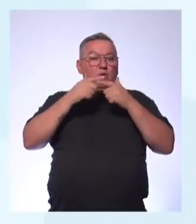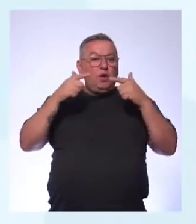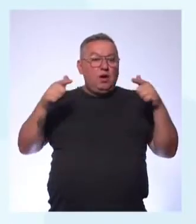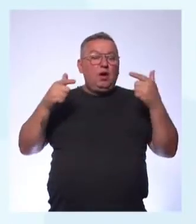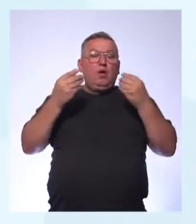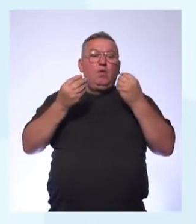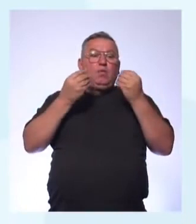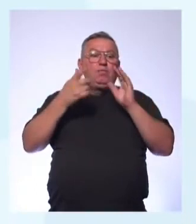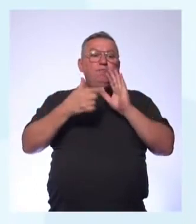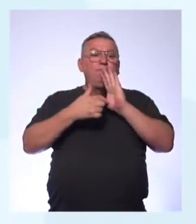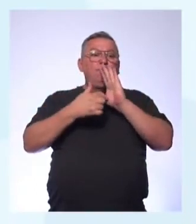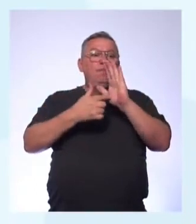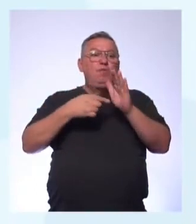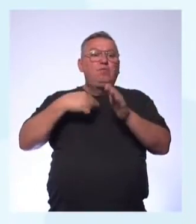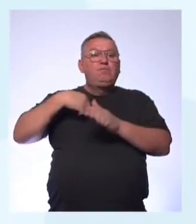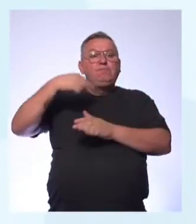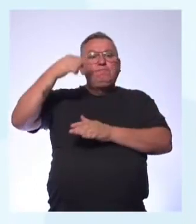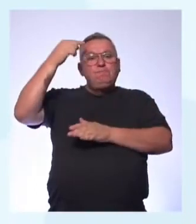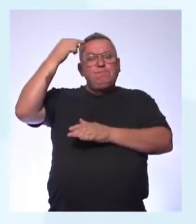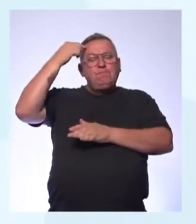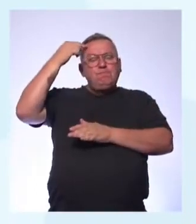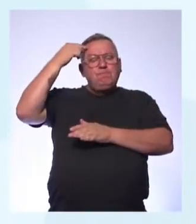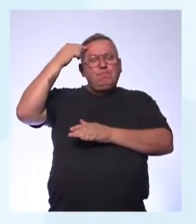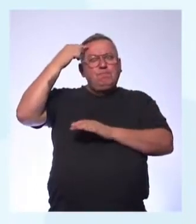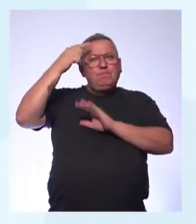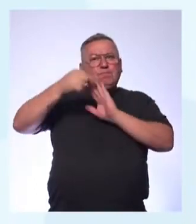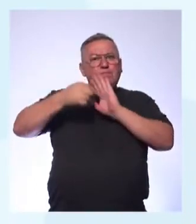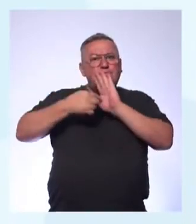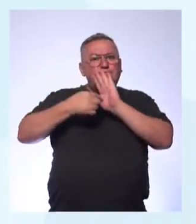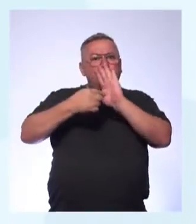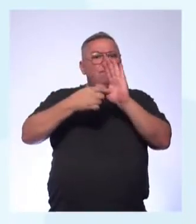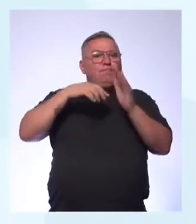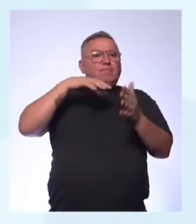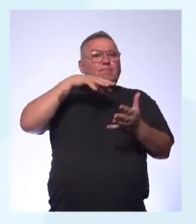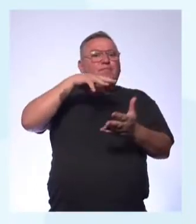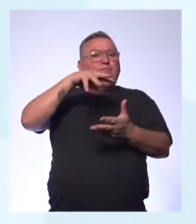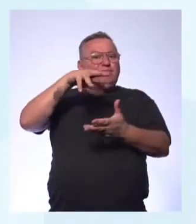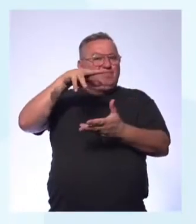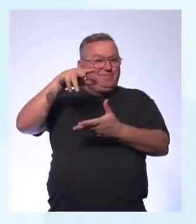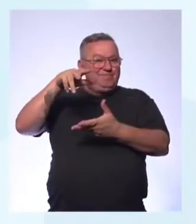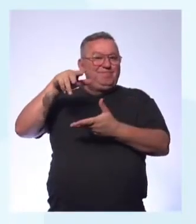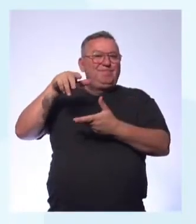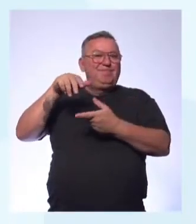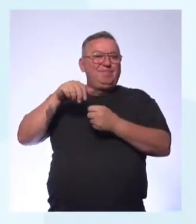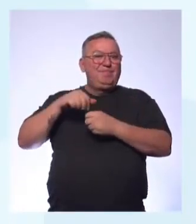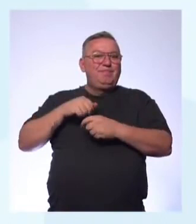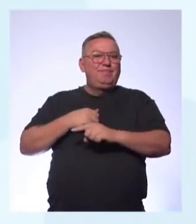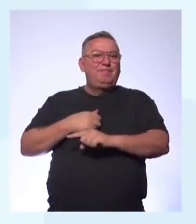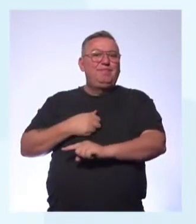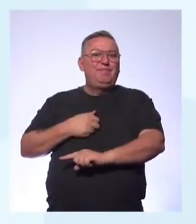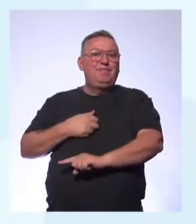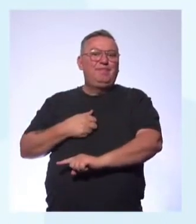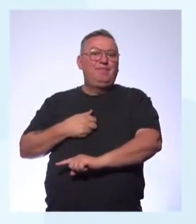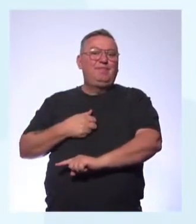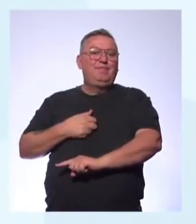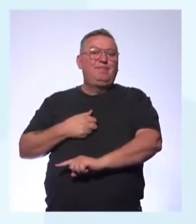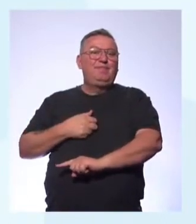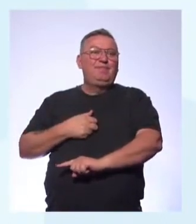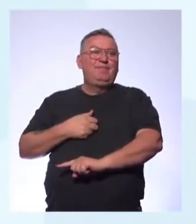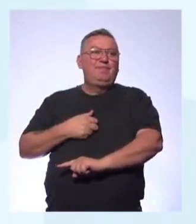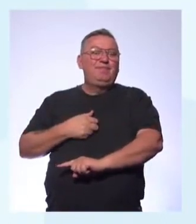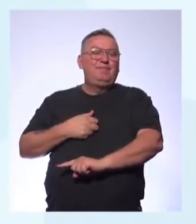linguística como a manifestação de formas de pensar e expressar o mundo E as reading strategies são skimming,